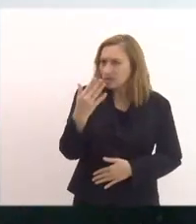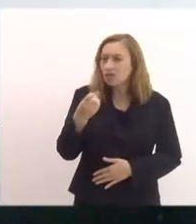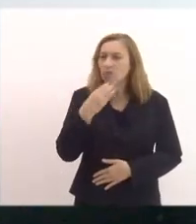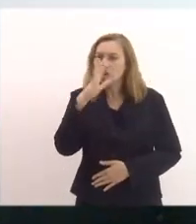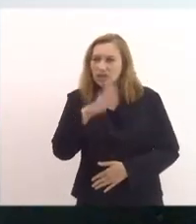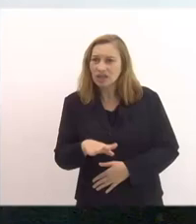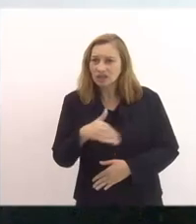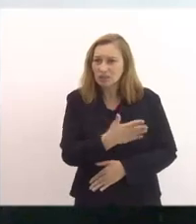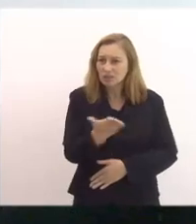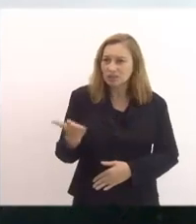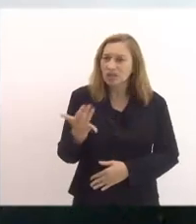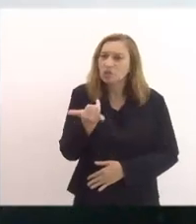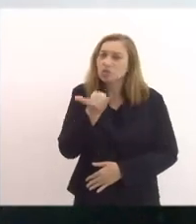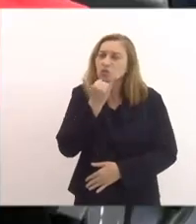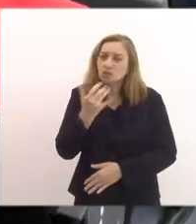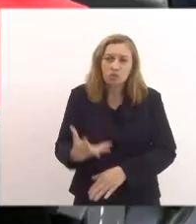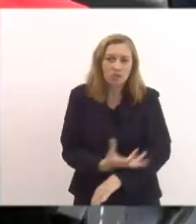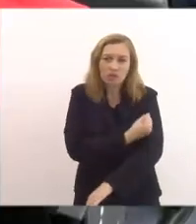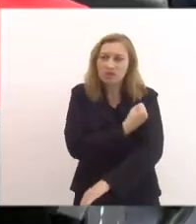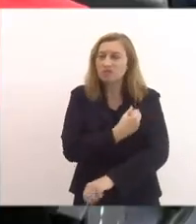tarde para vocês. Desculpa a emoção.